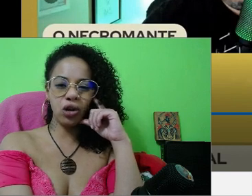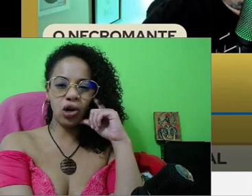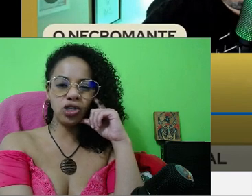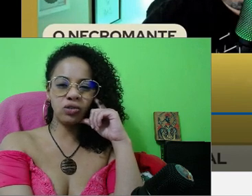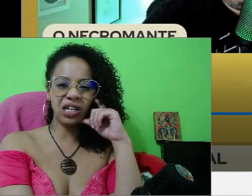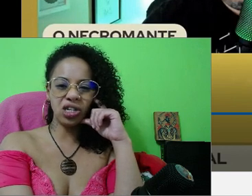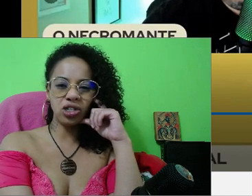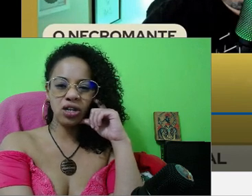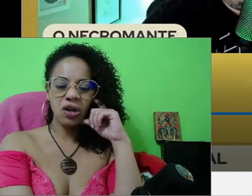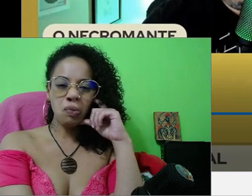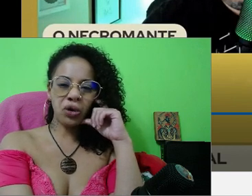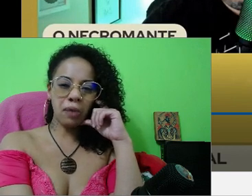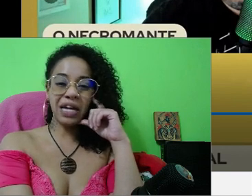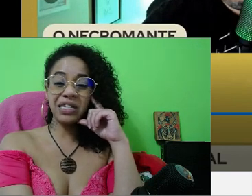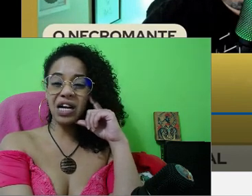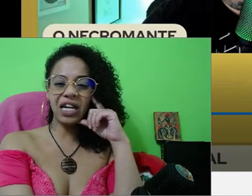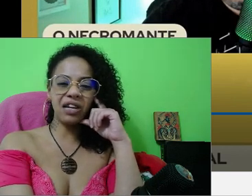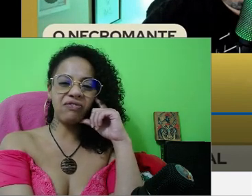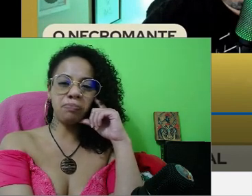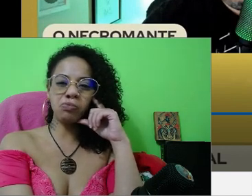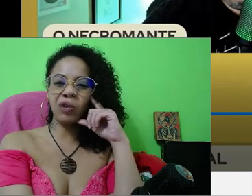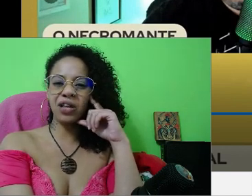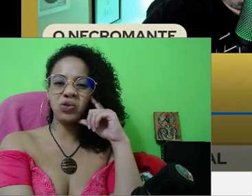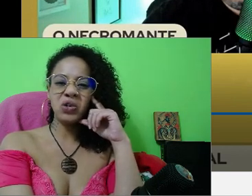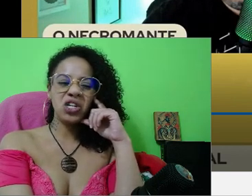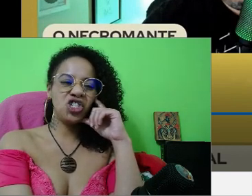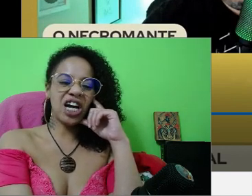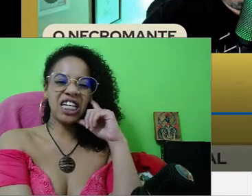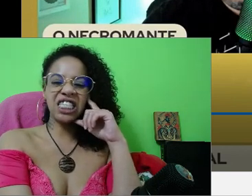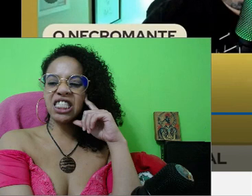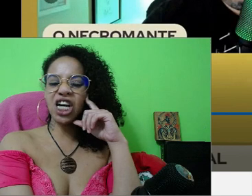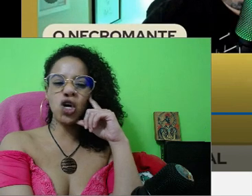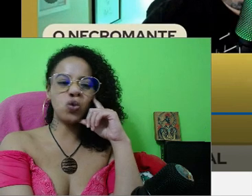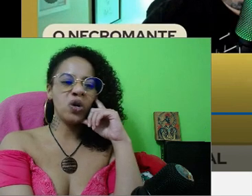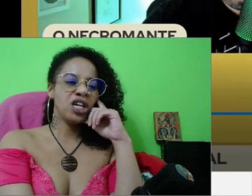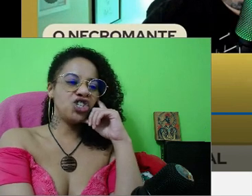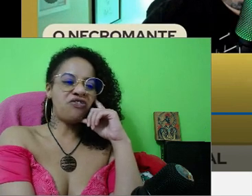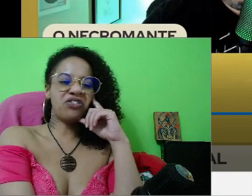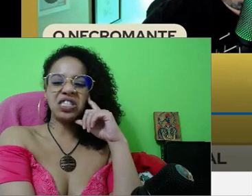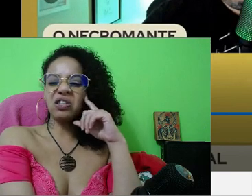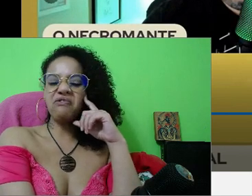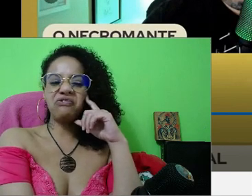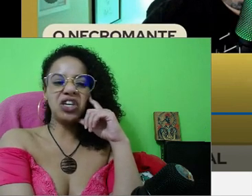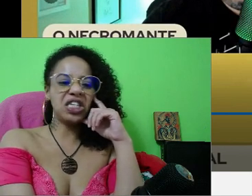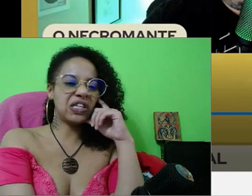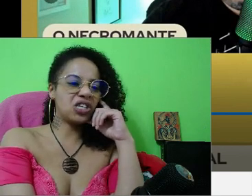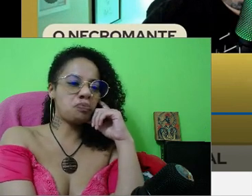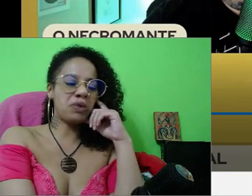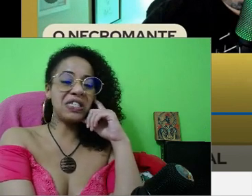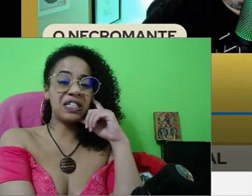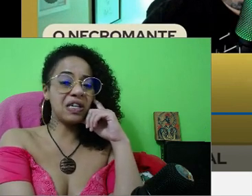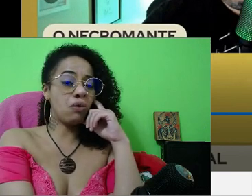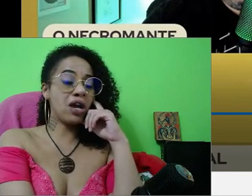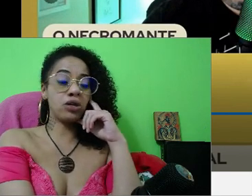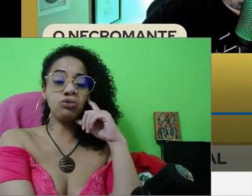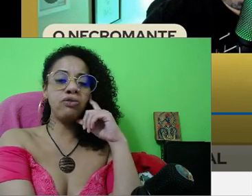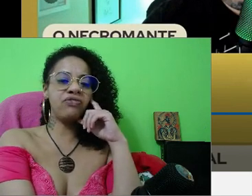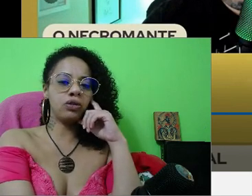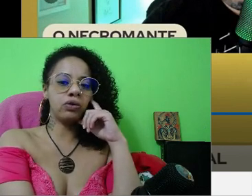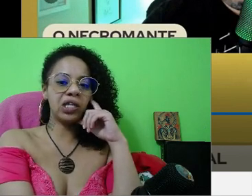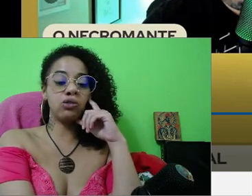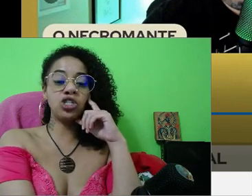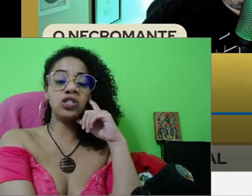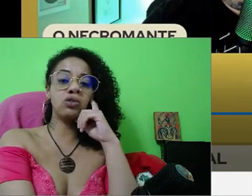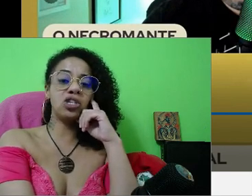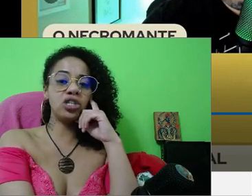aqui de debate ideológico tá gente porque para essa galera levar para um lado de agressão de questão física de perseguição Eu